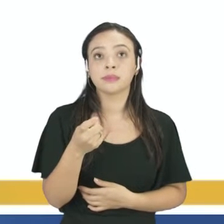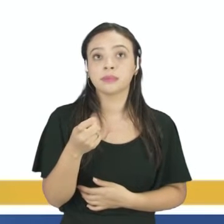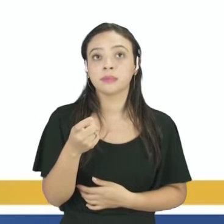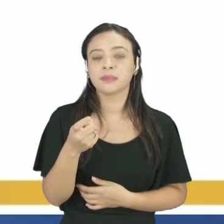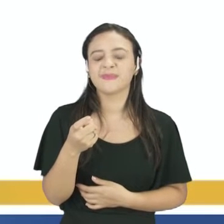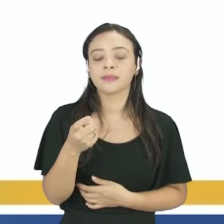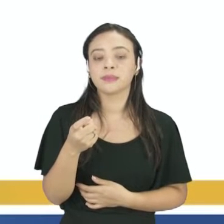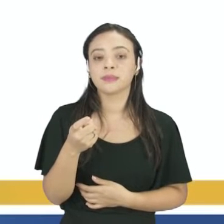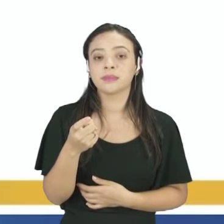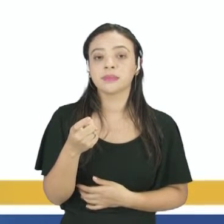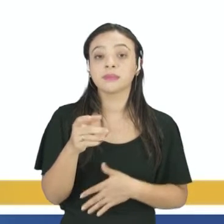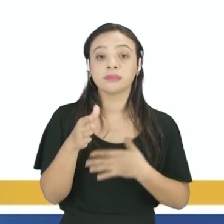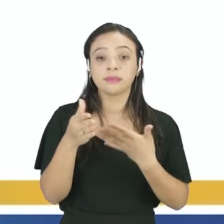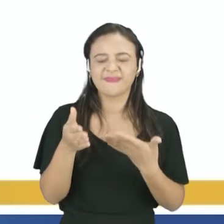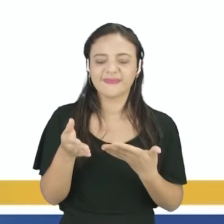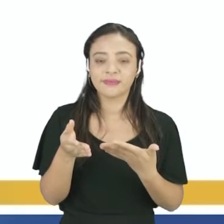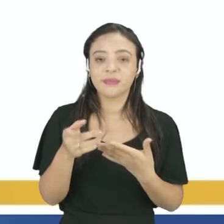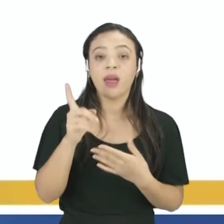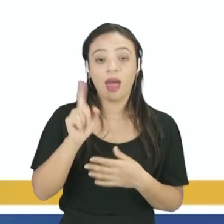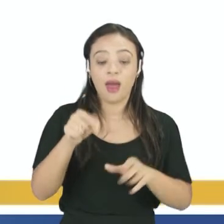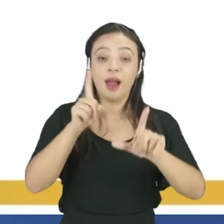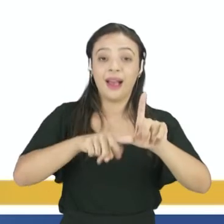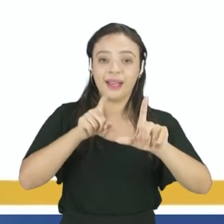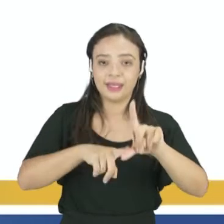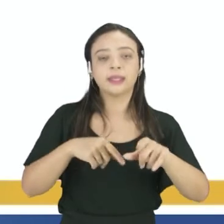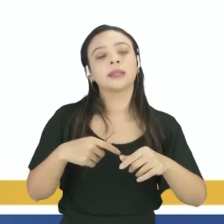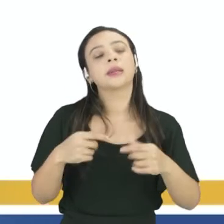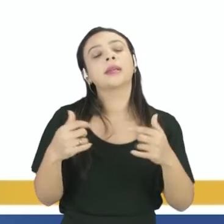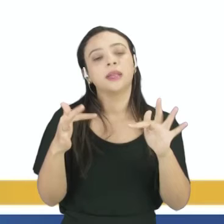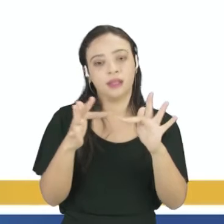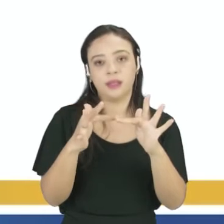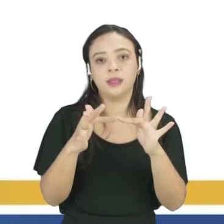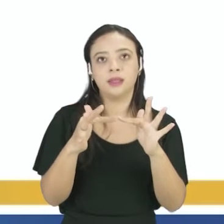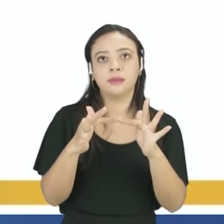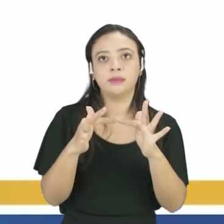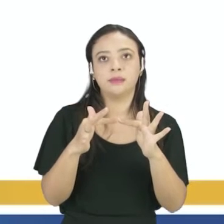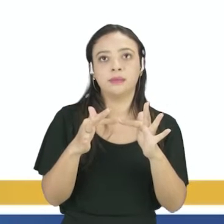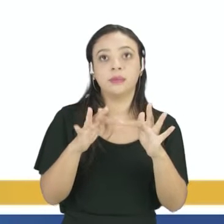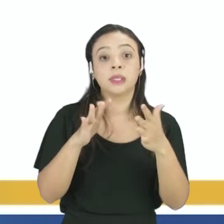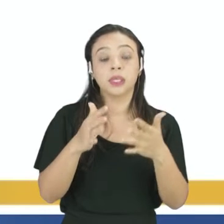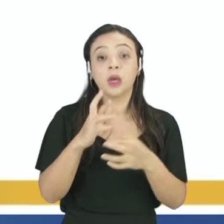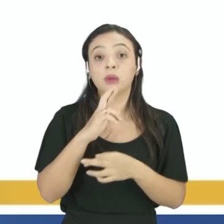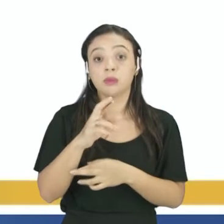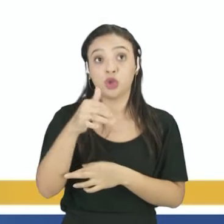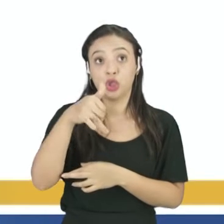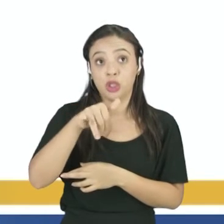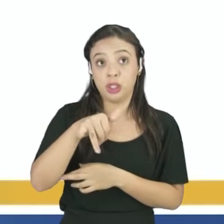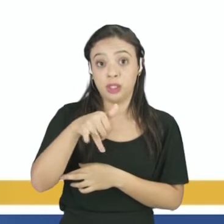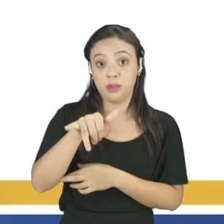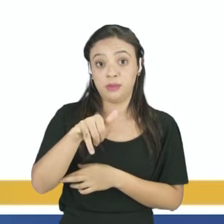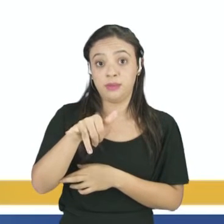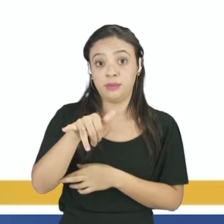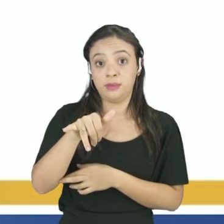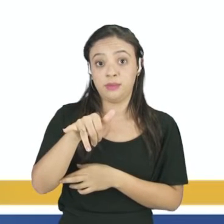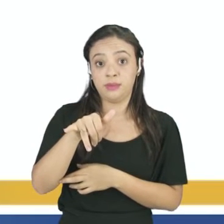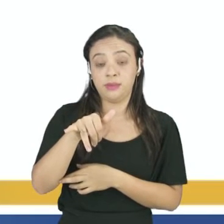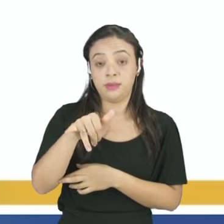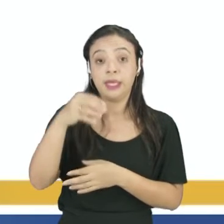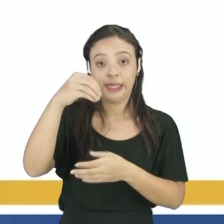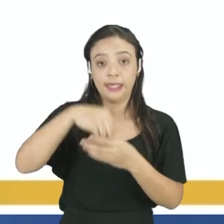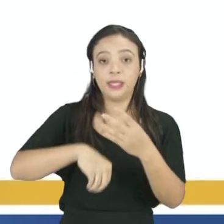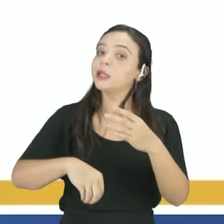máquina, ela vai ser a variável da nossa função. O resultado y, ou f de x, da conta do